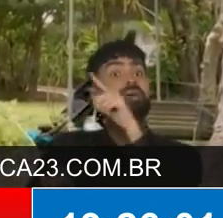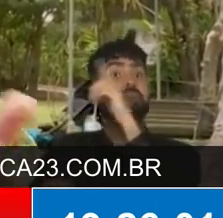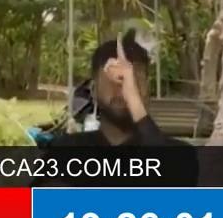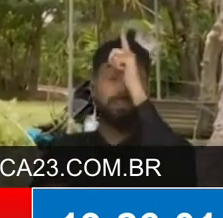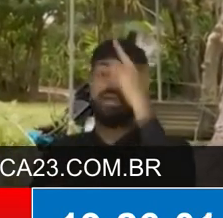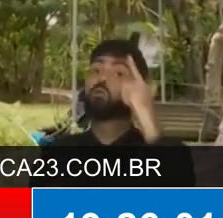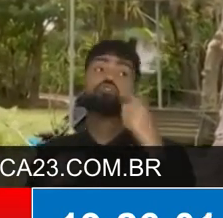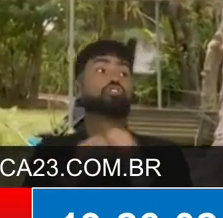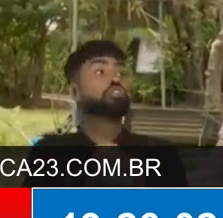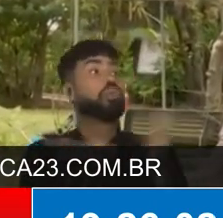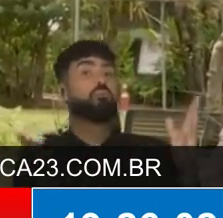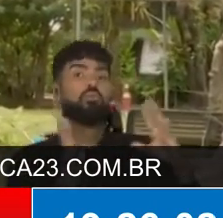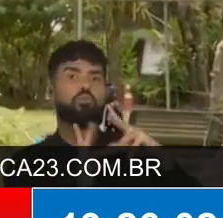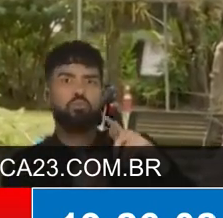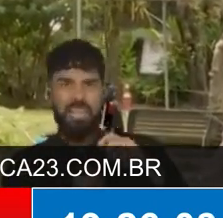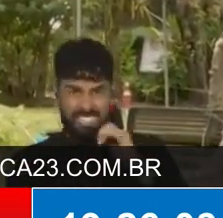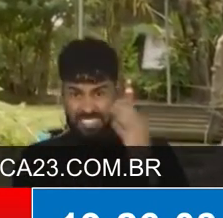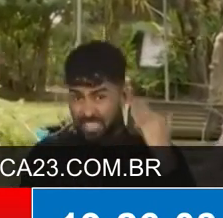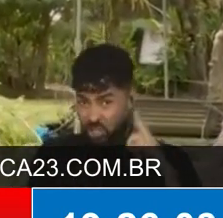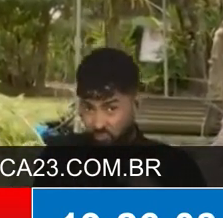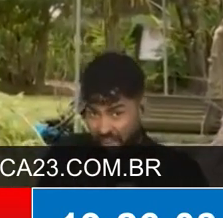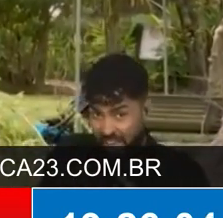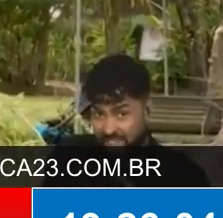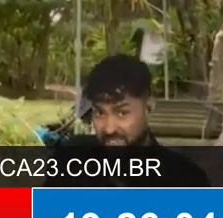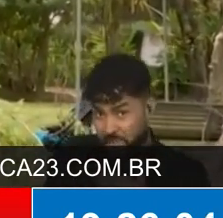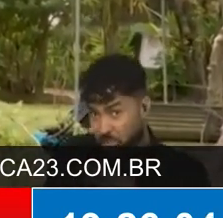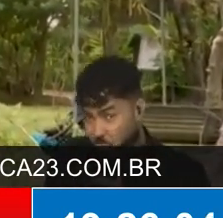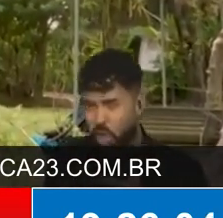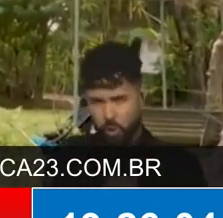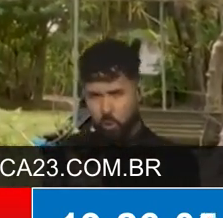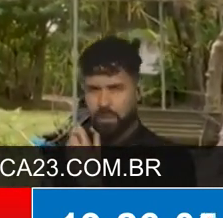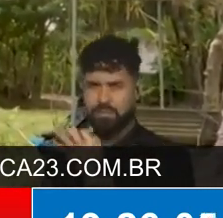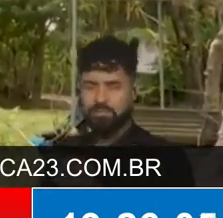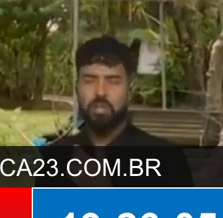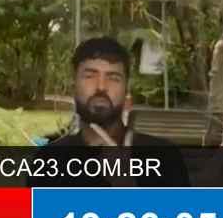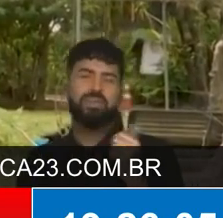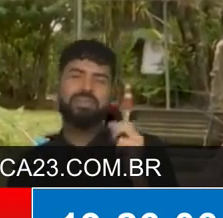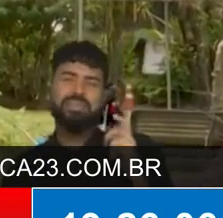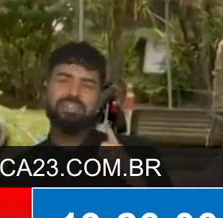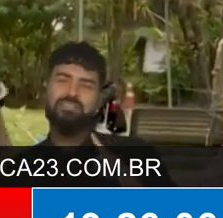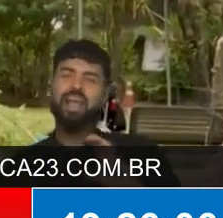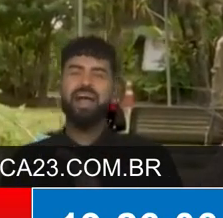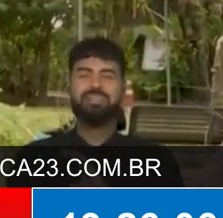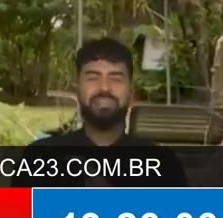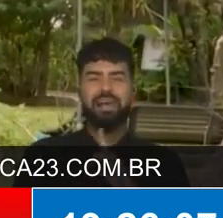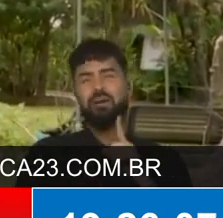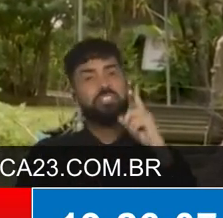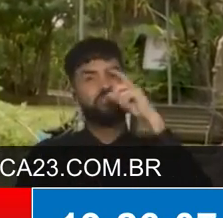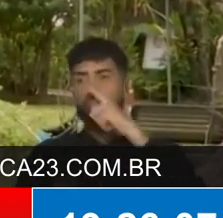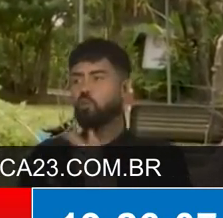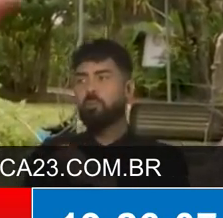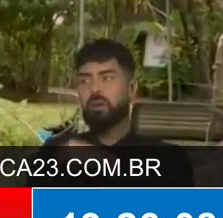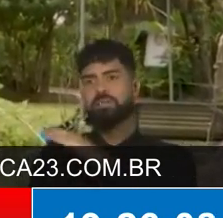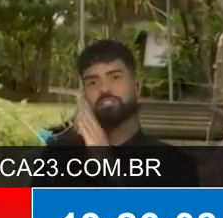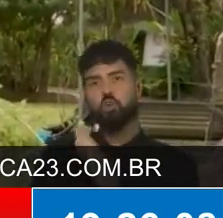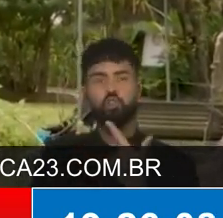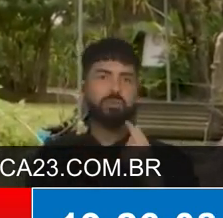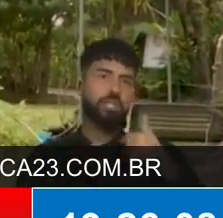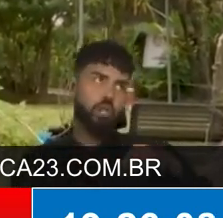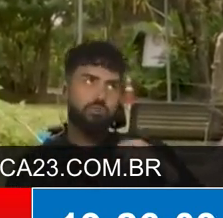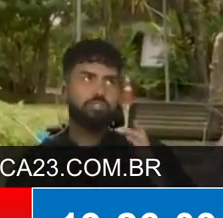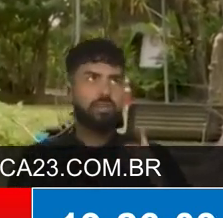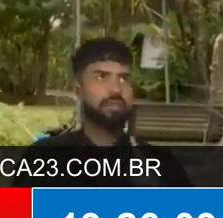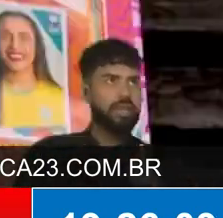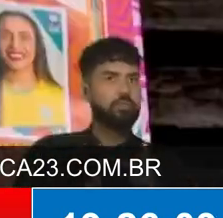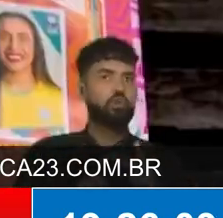já eu teria, com certeza. 2015 teve do Canadá, mas no Brasil foi muito difícil de achar. Agora na outra de 2019 já teve, 2023. Então